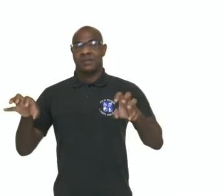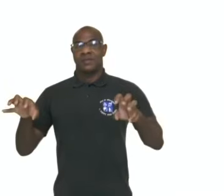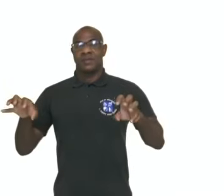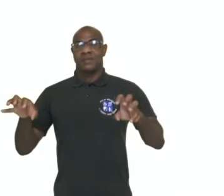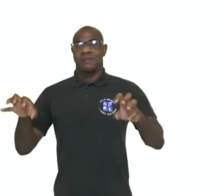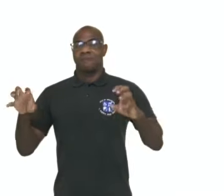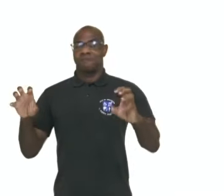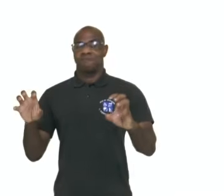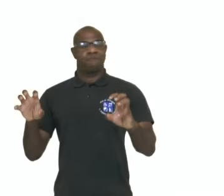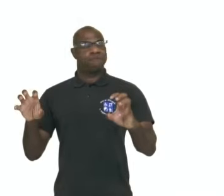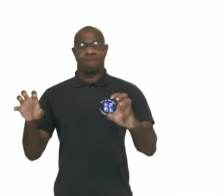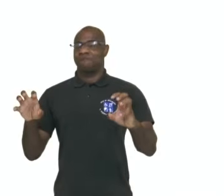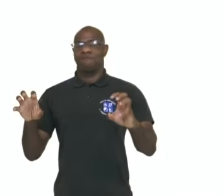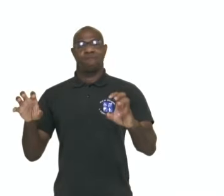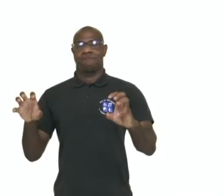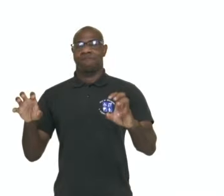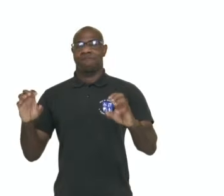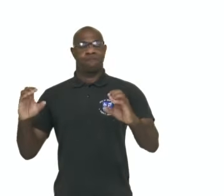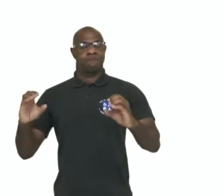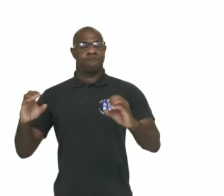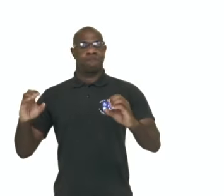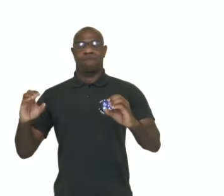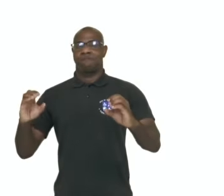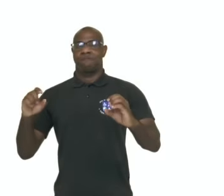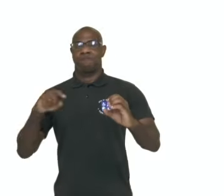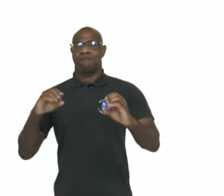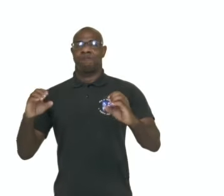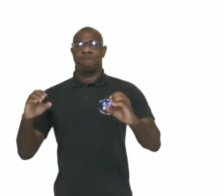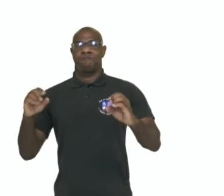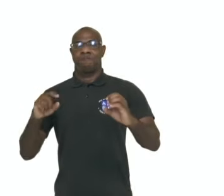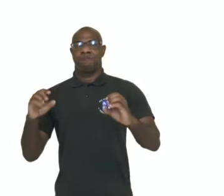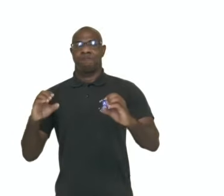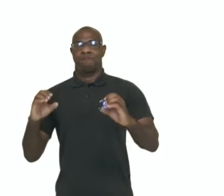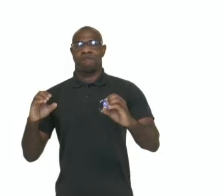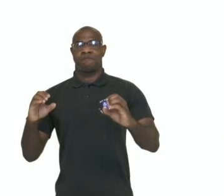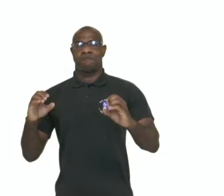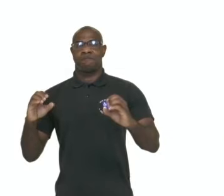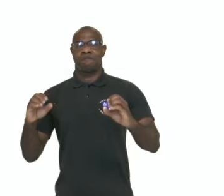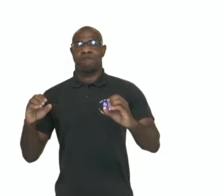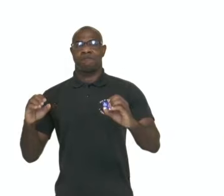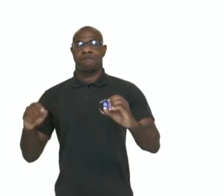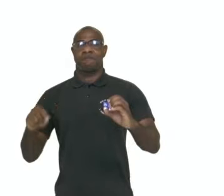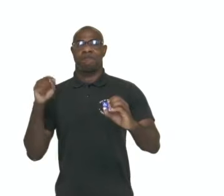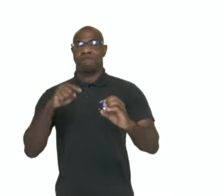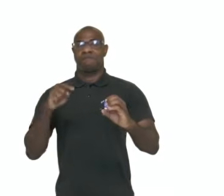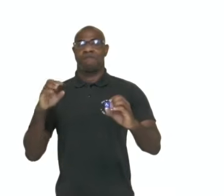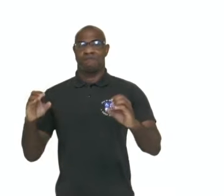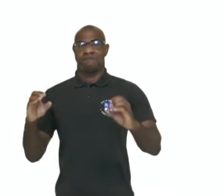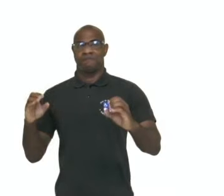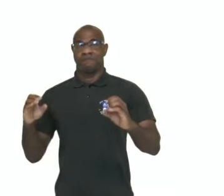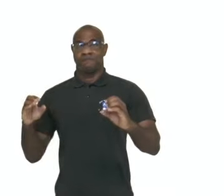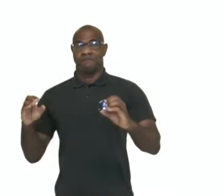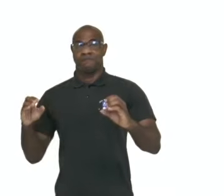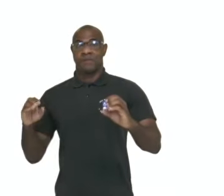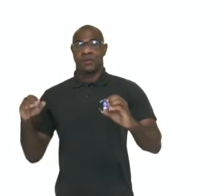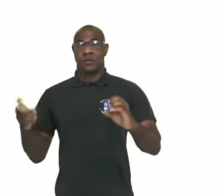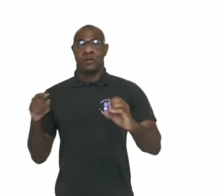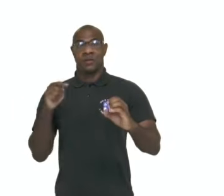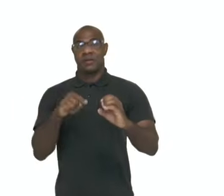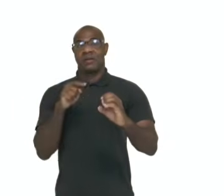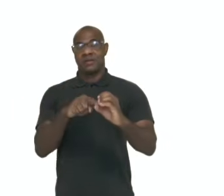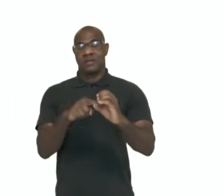contato direto entre o corpo carregado e o corpo neutro, tá? Nesse processo aqui. Essa eletrização ela começa quando o